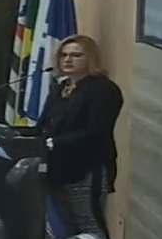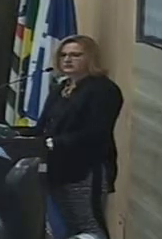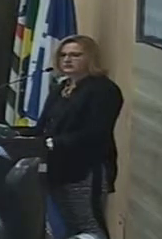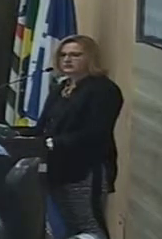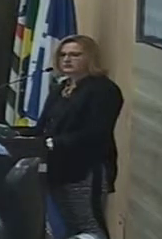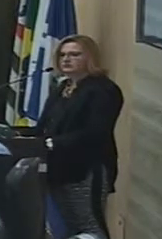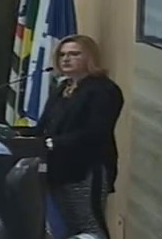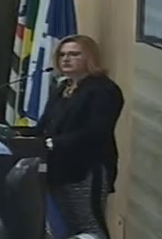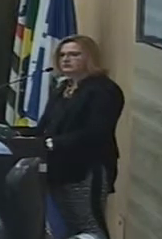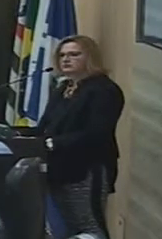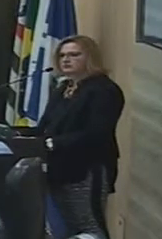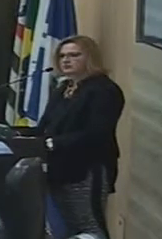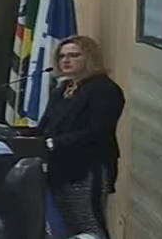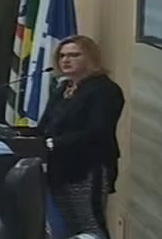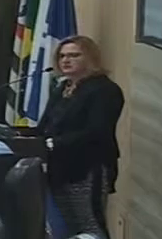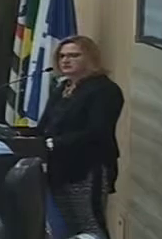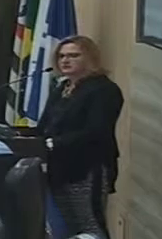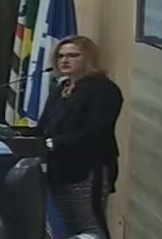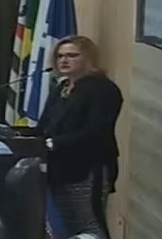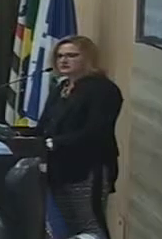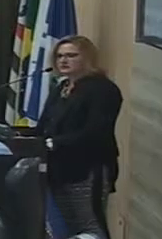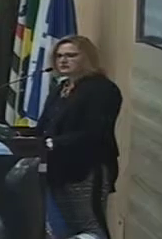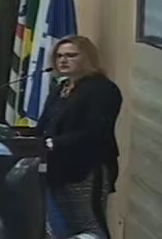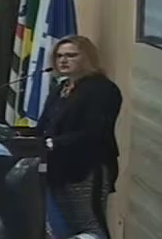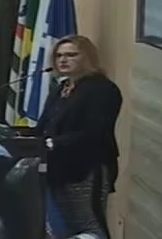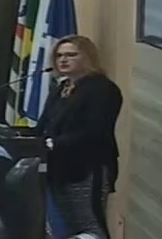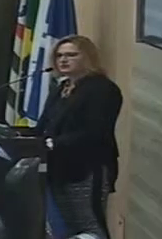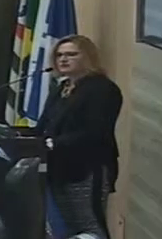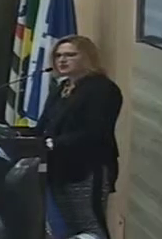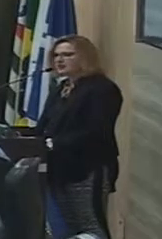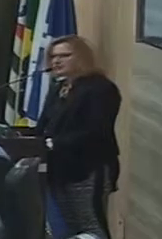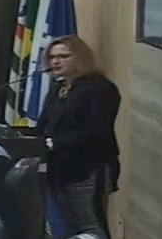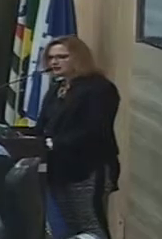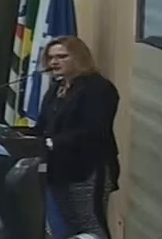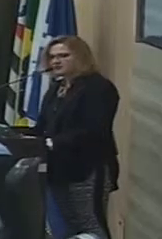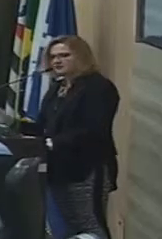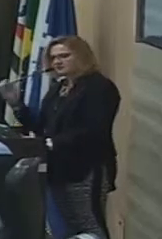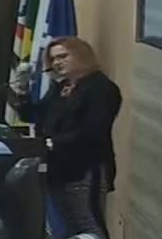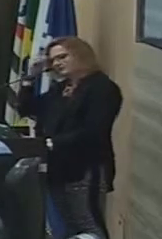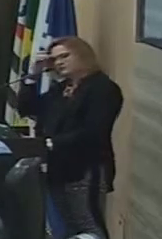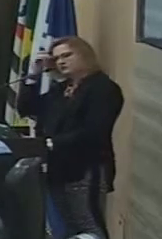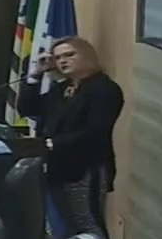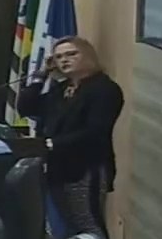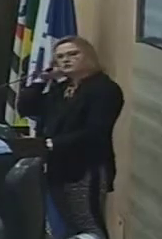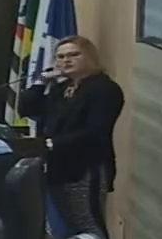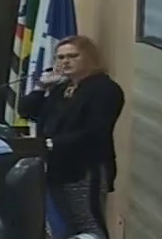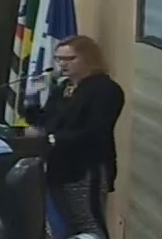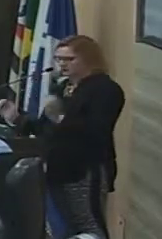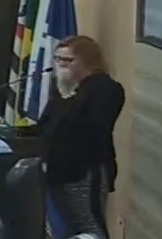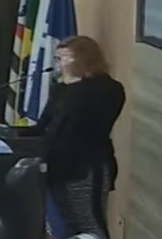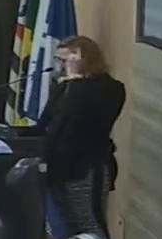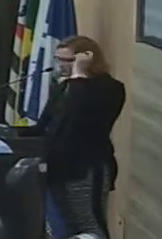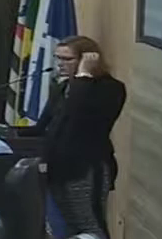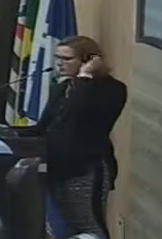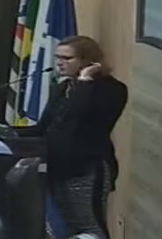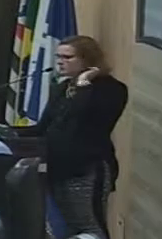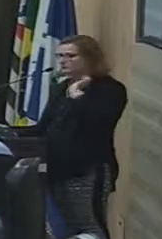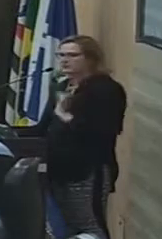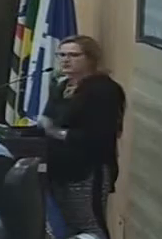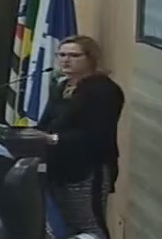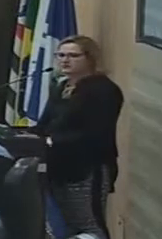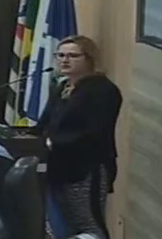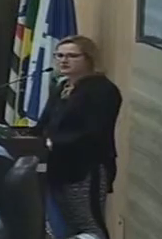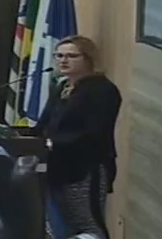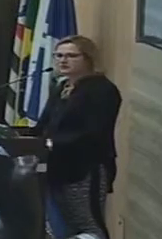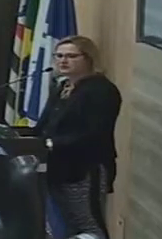aqui presentes, bem como a população que nos assiste. Já tem 5 minutos para